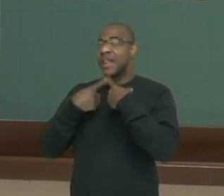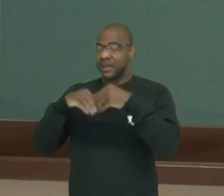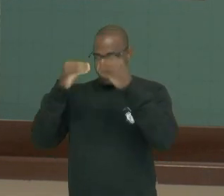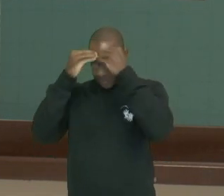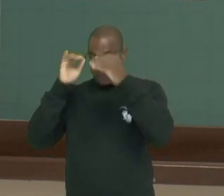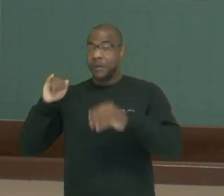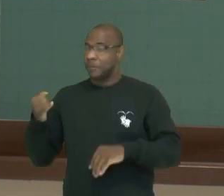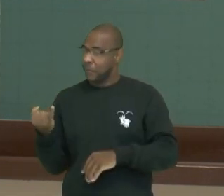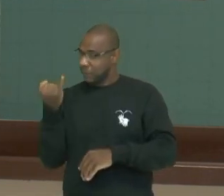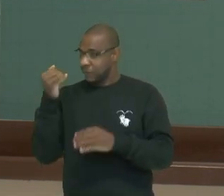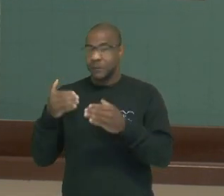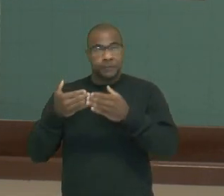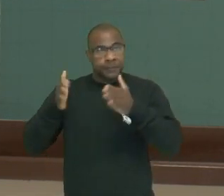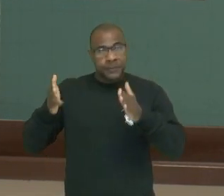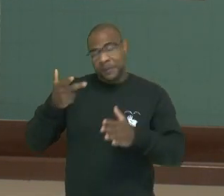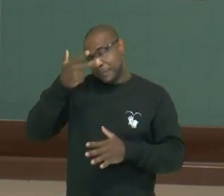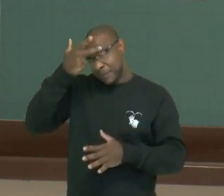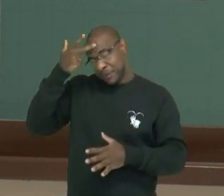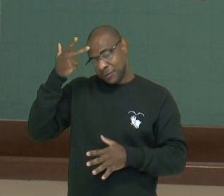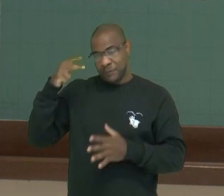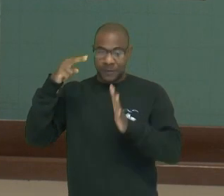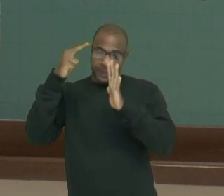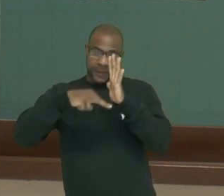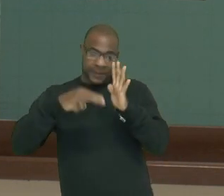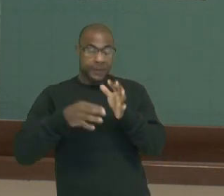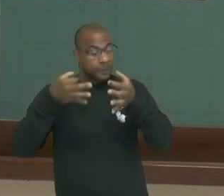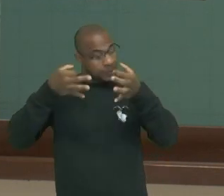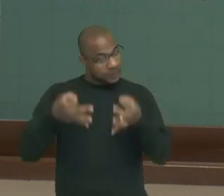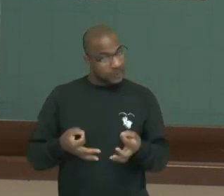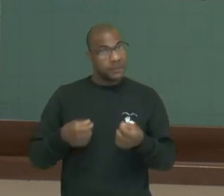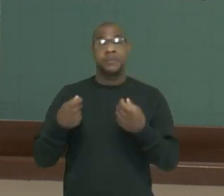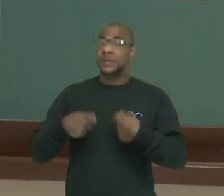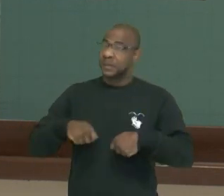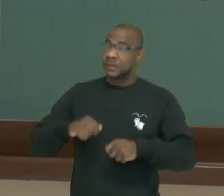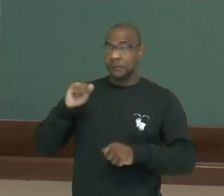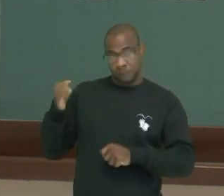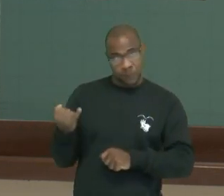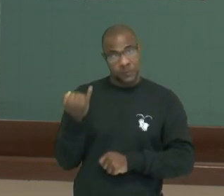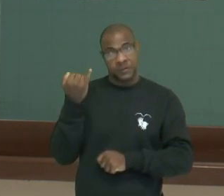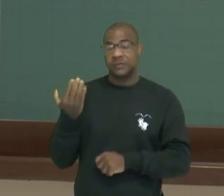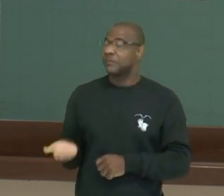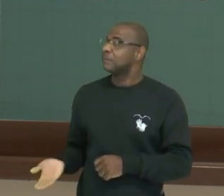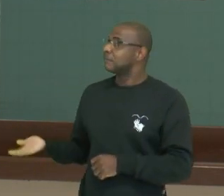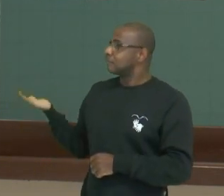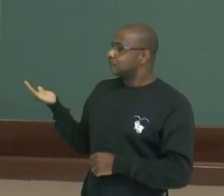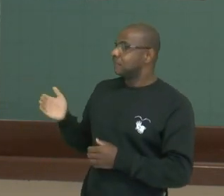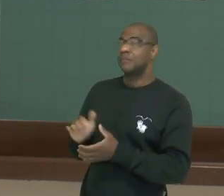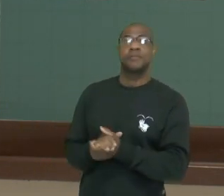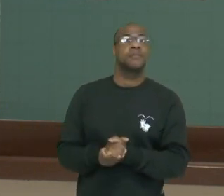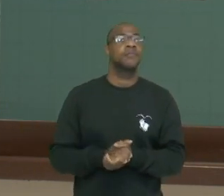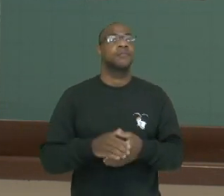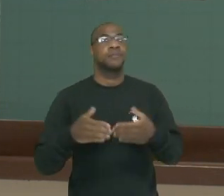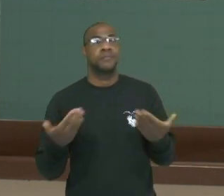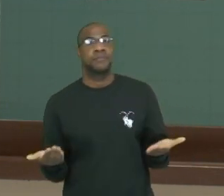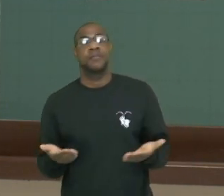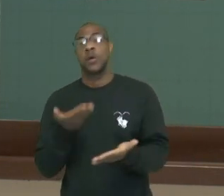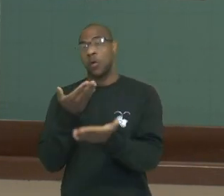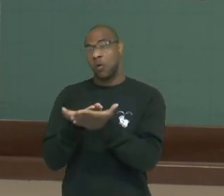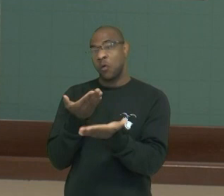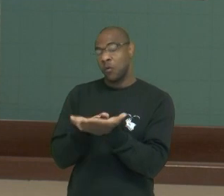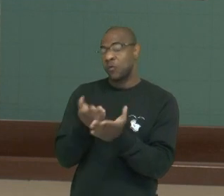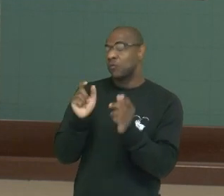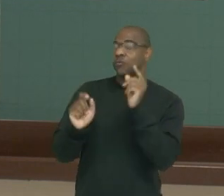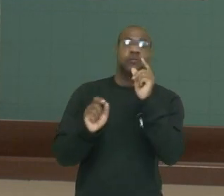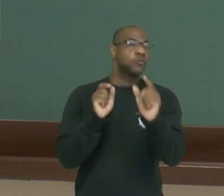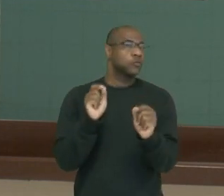comunicação que abrange muitas pessoas, então se faz necessário esse tipo de linguagem. Estamos chegando ao fim. Na aula de